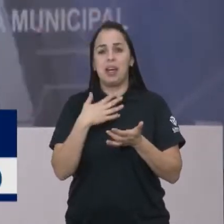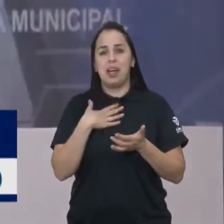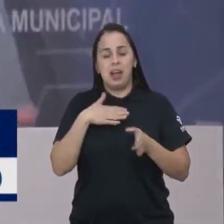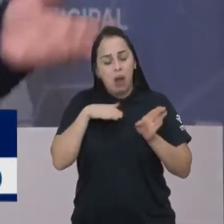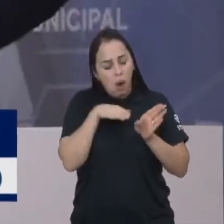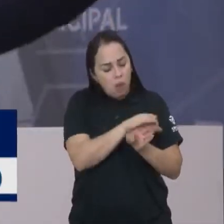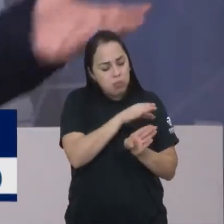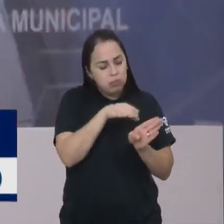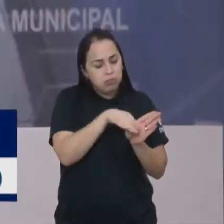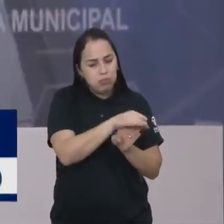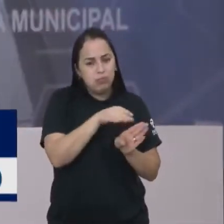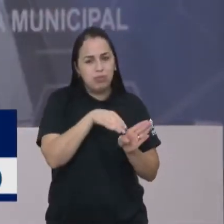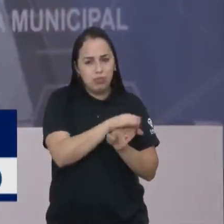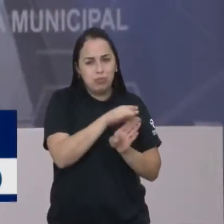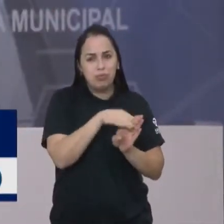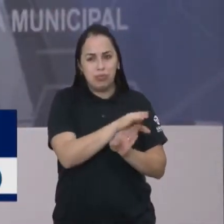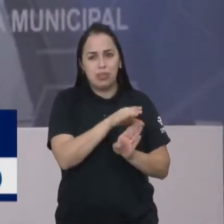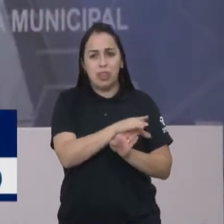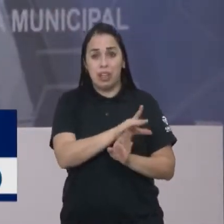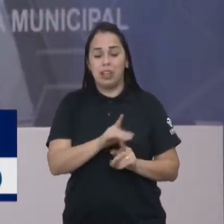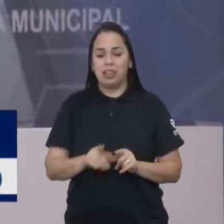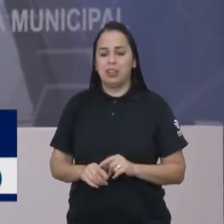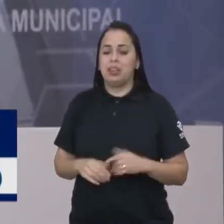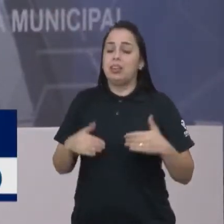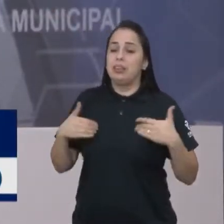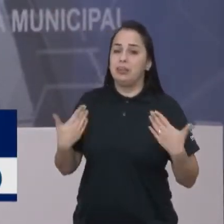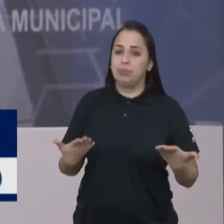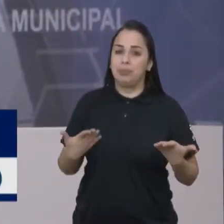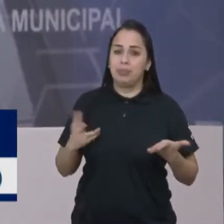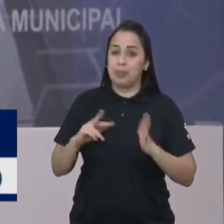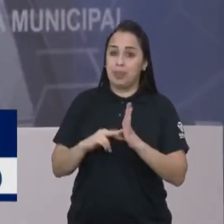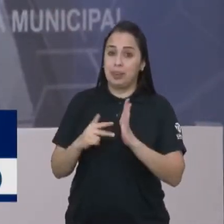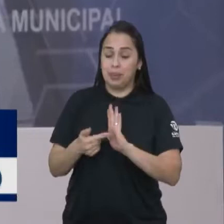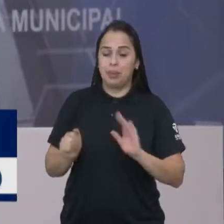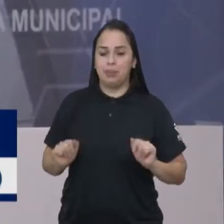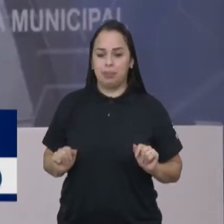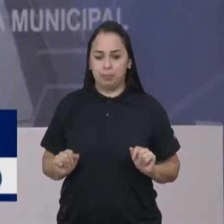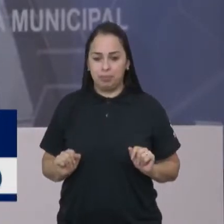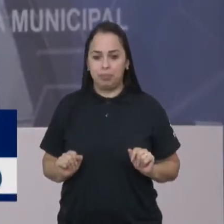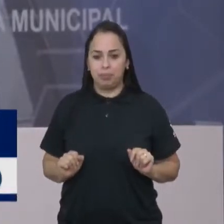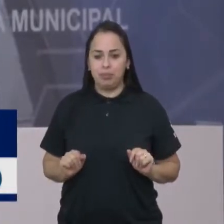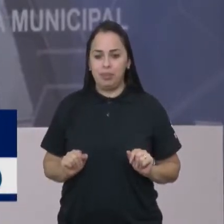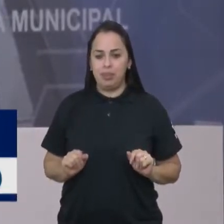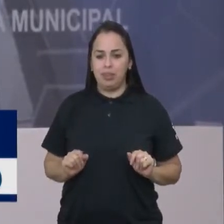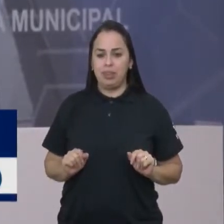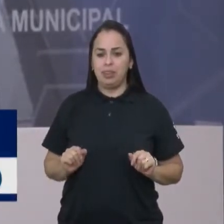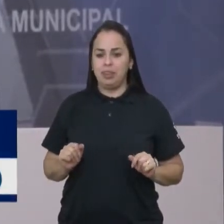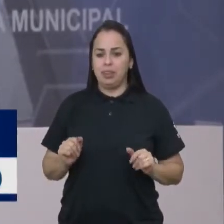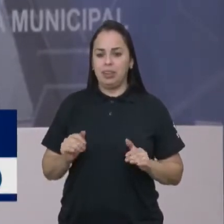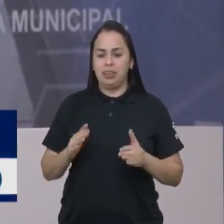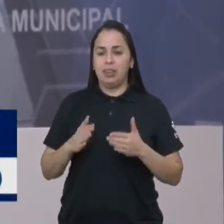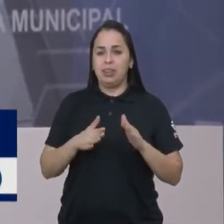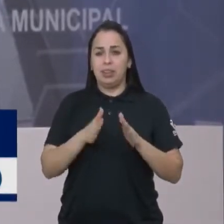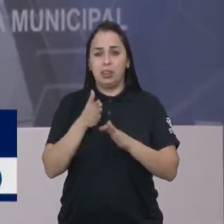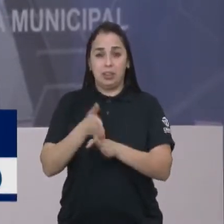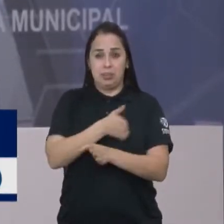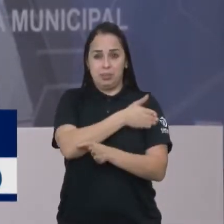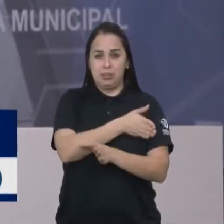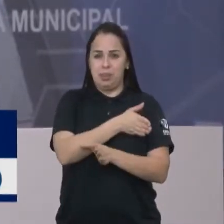aconselhar o atual secretário, né? Então, quer dizer, eu acho assim, independentemente de tudo que foi falado, que